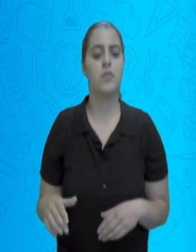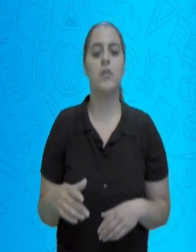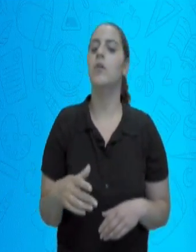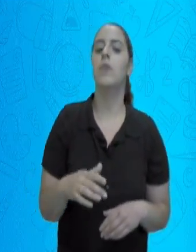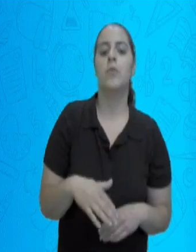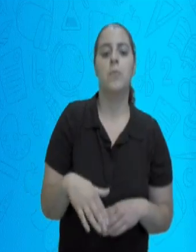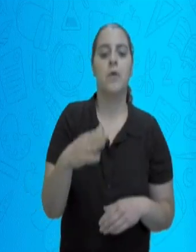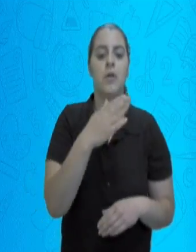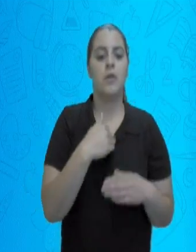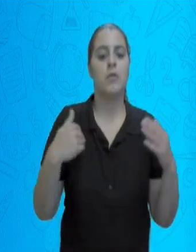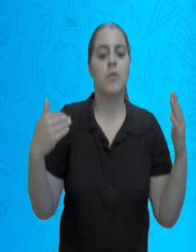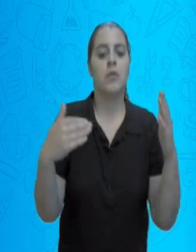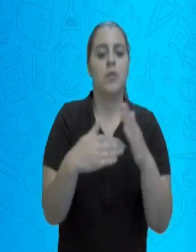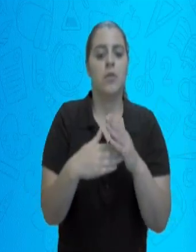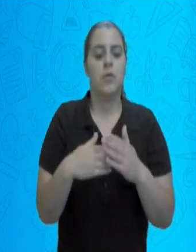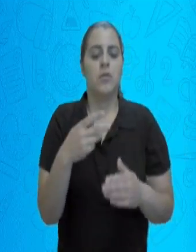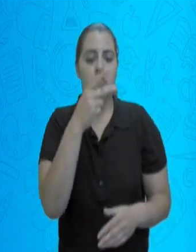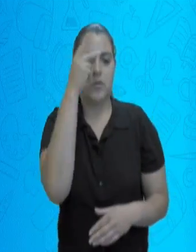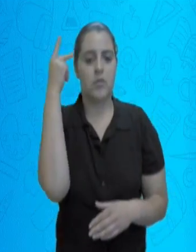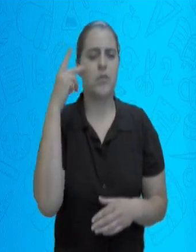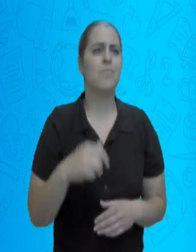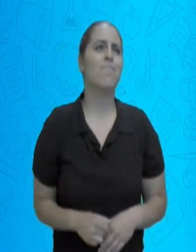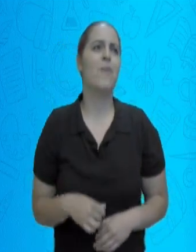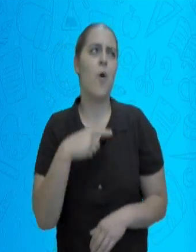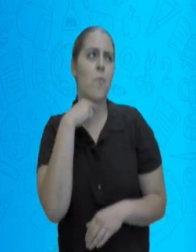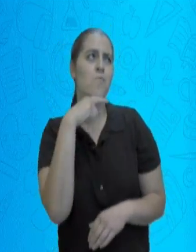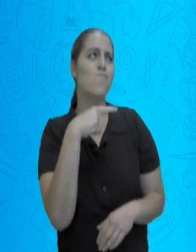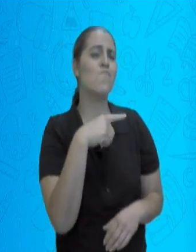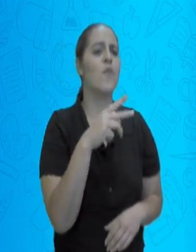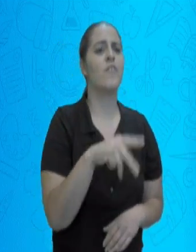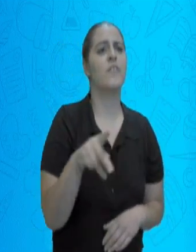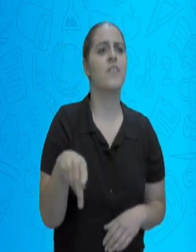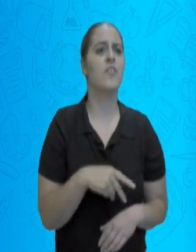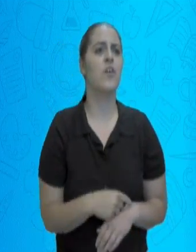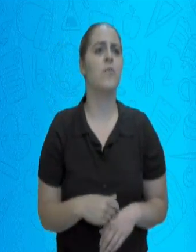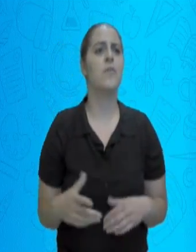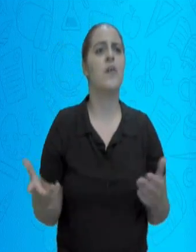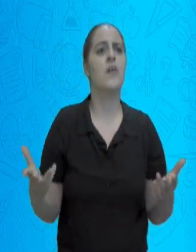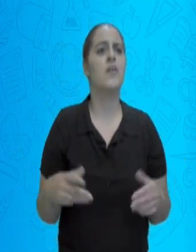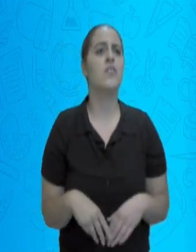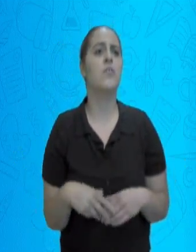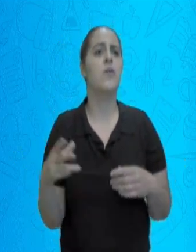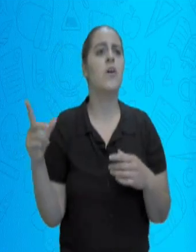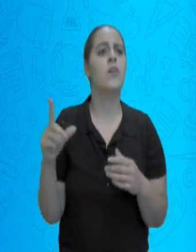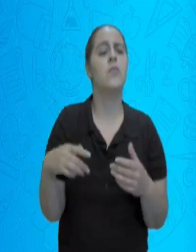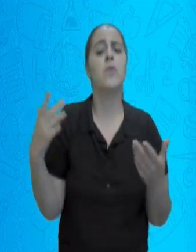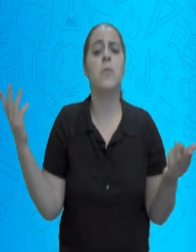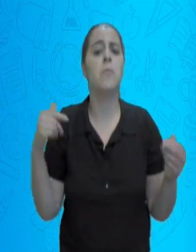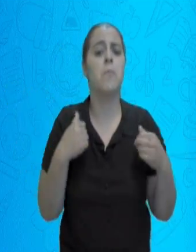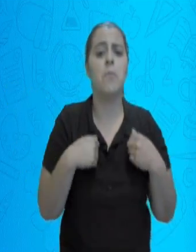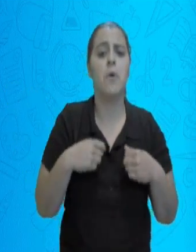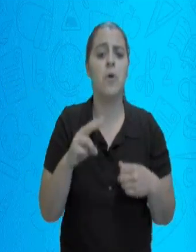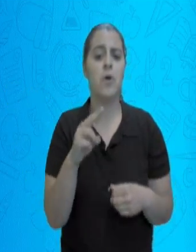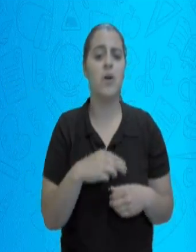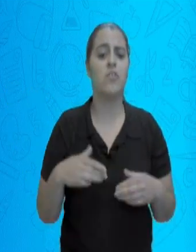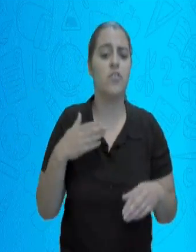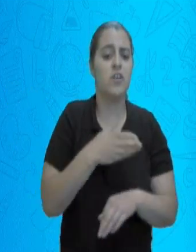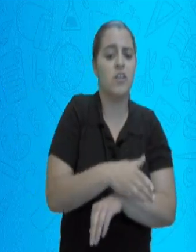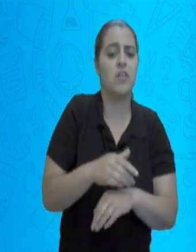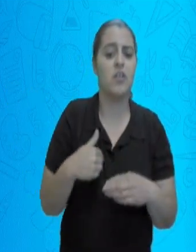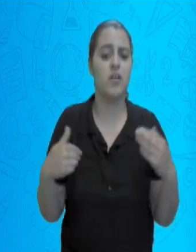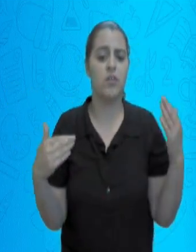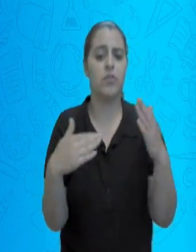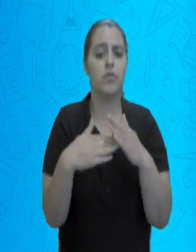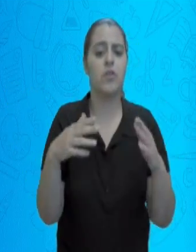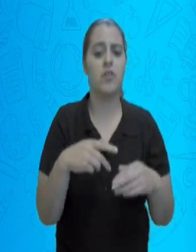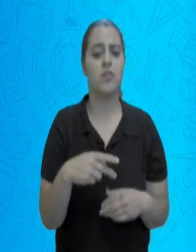públicos. Ah, professora, mas eu tenho uma dúvida aí. No shopping não pode entrar todo mundo, não pode participar, né? Todo